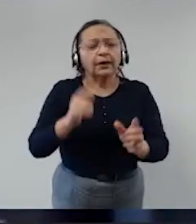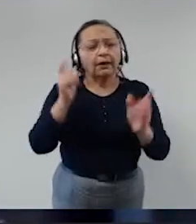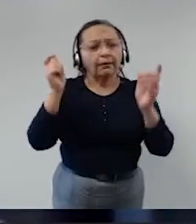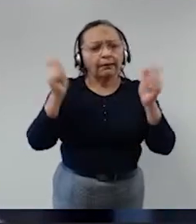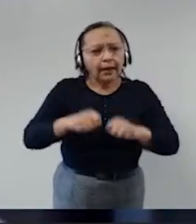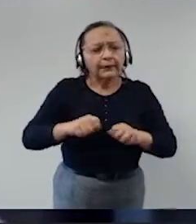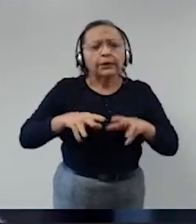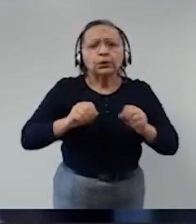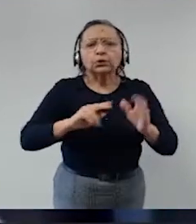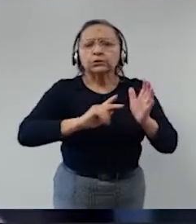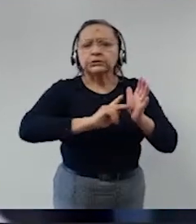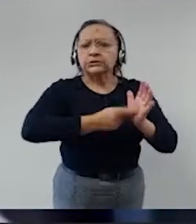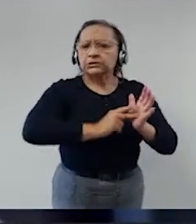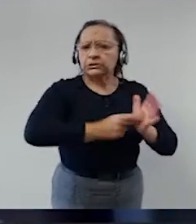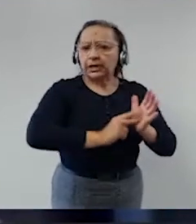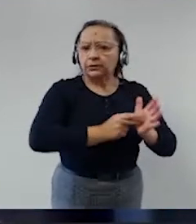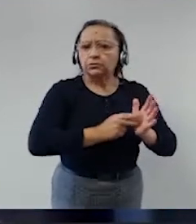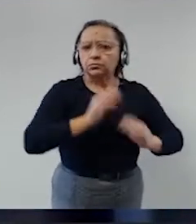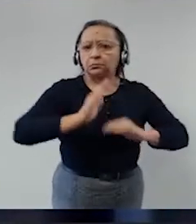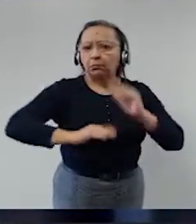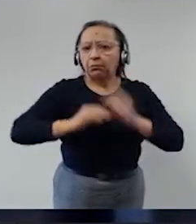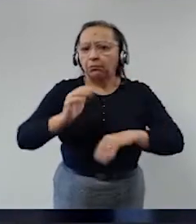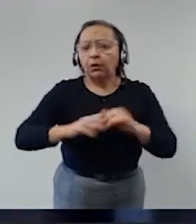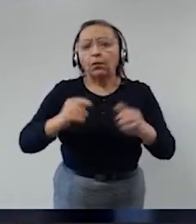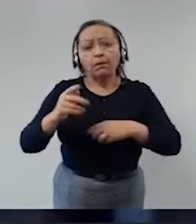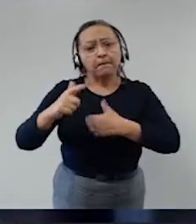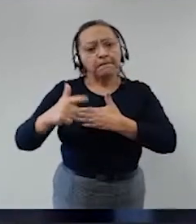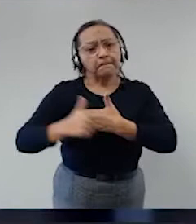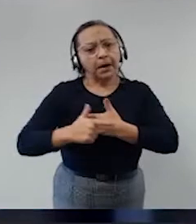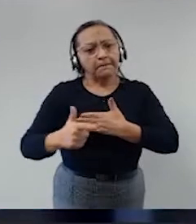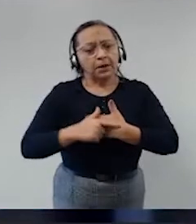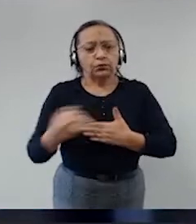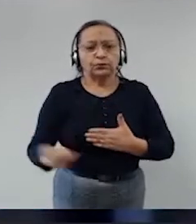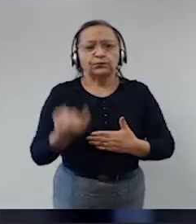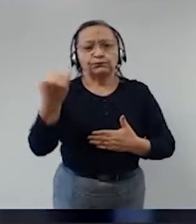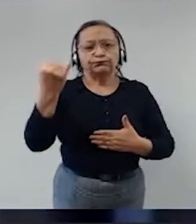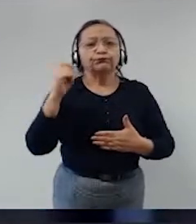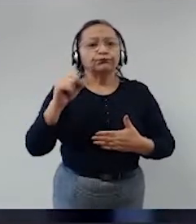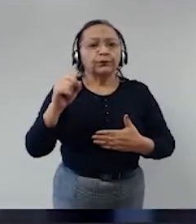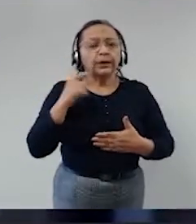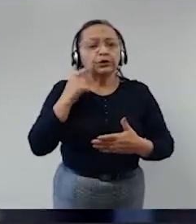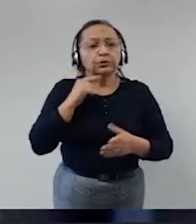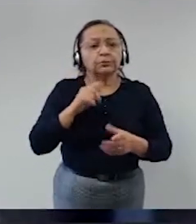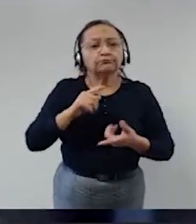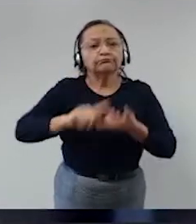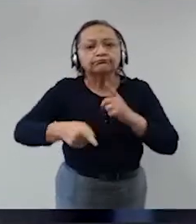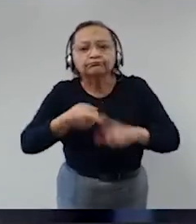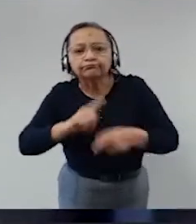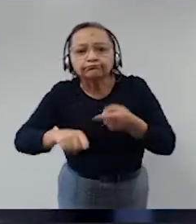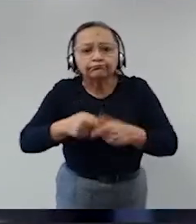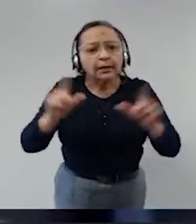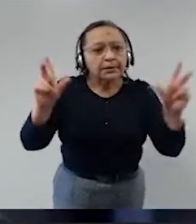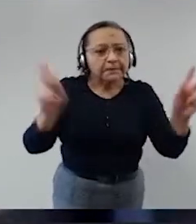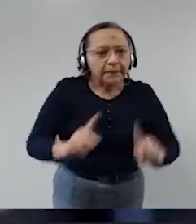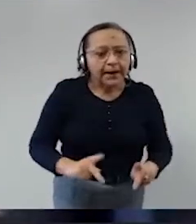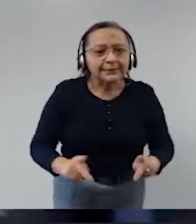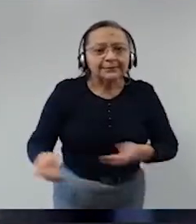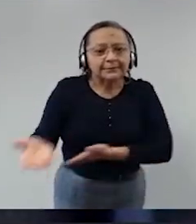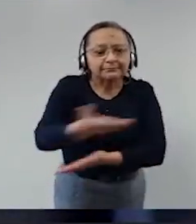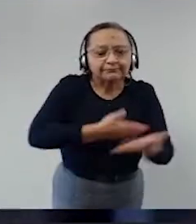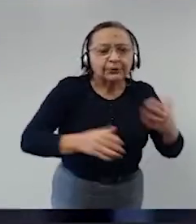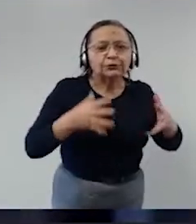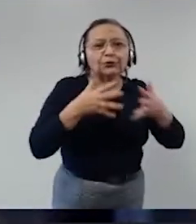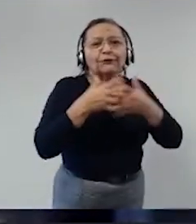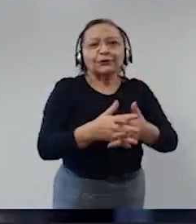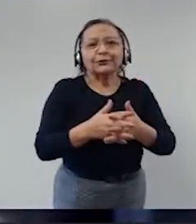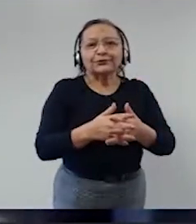aos sindicatos profissionais um papel fundamental, que é de pacificação de conflitos coletivos